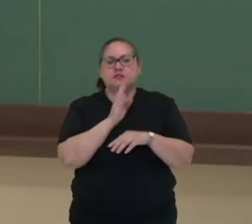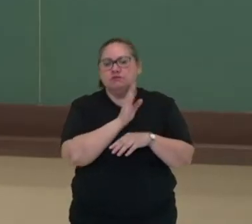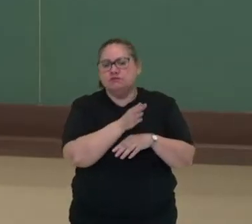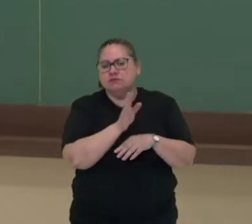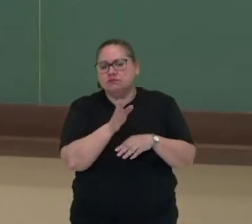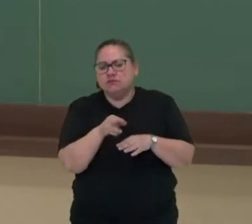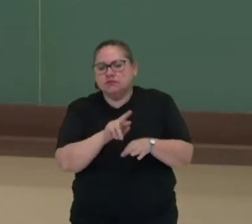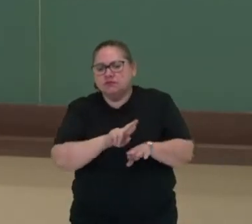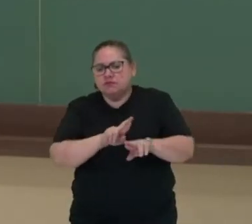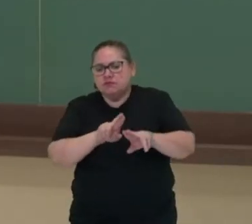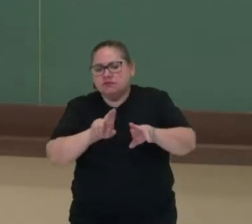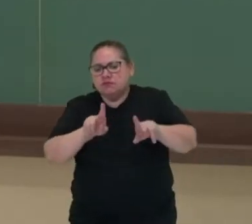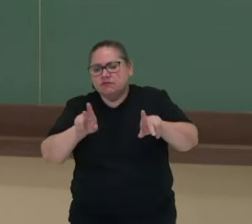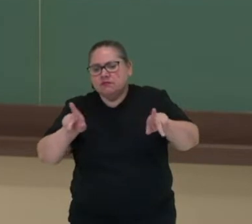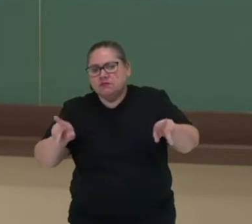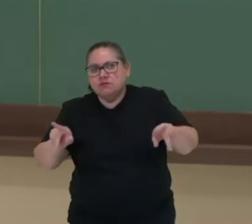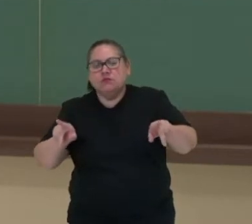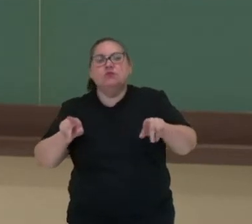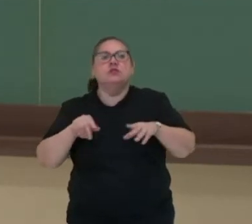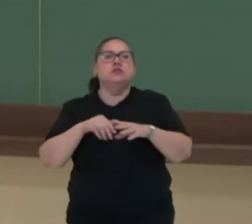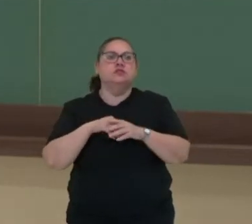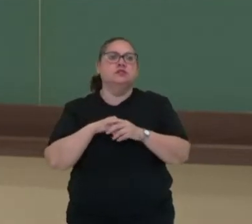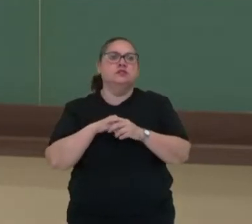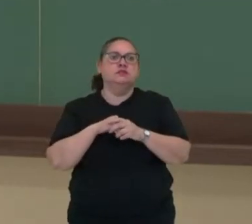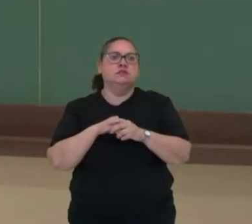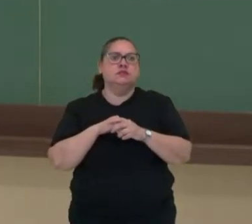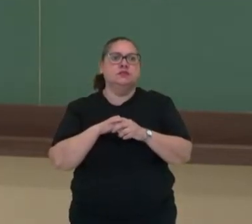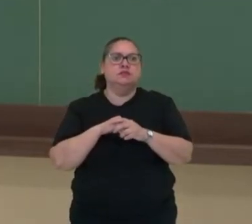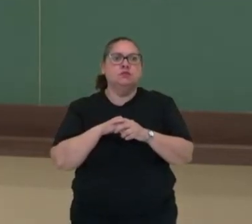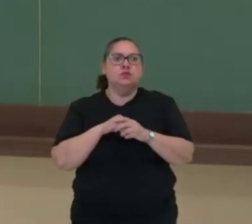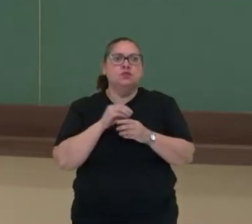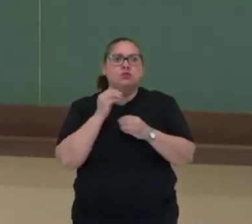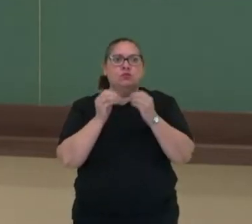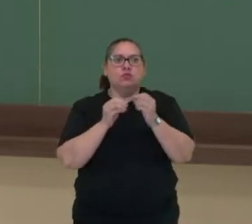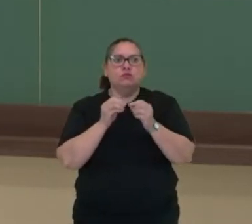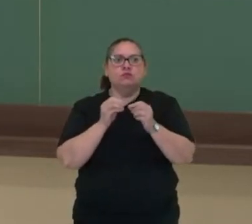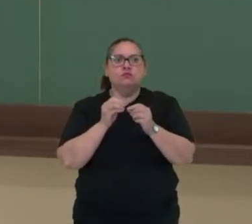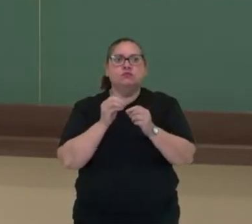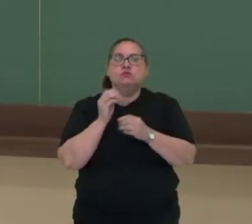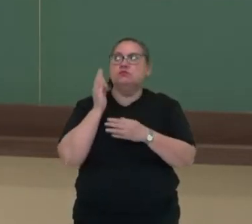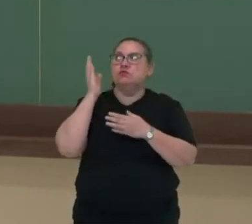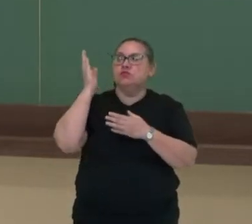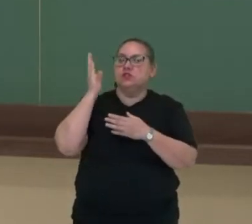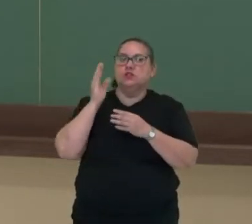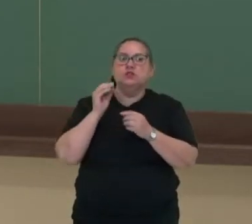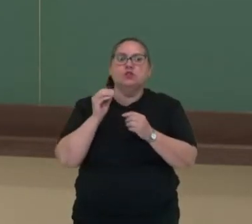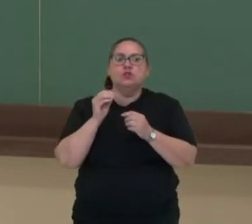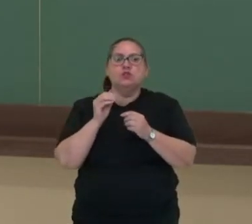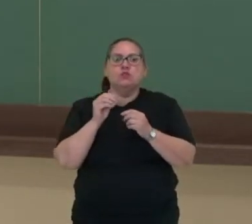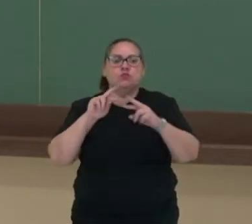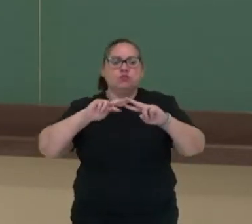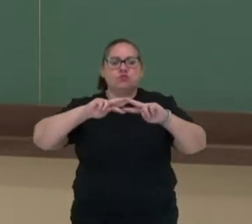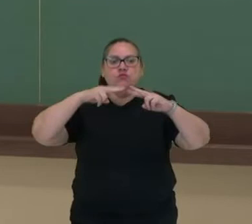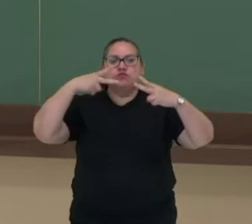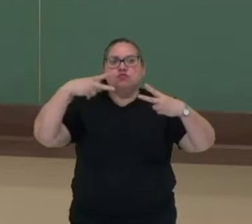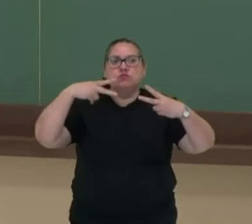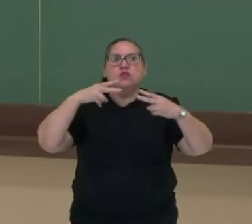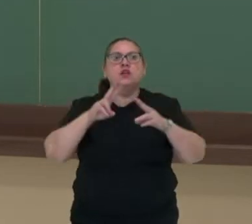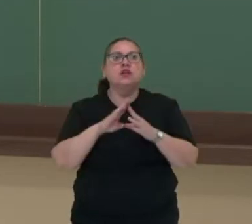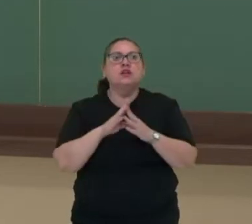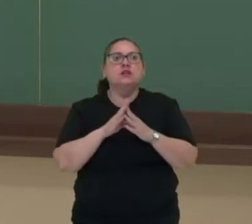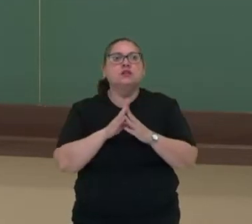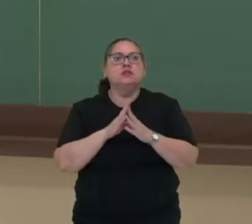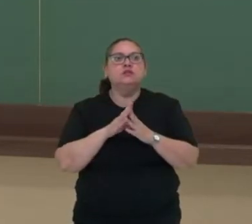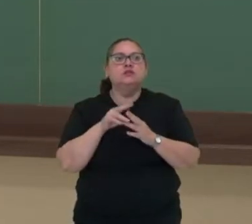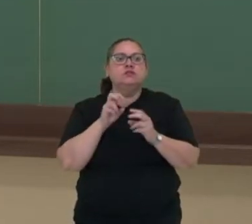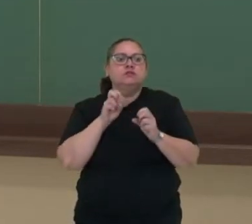cada vírus aí tem a sua identificação, a sua identidade, o seu código genético. Então,